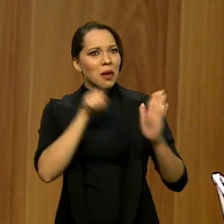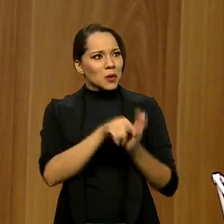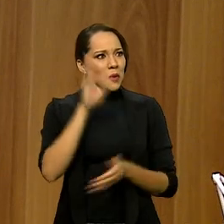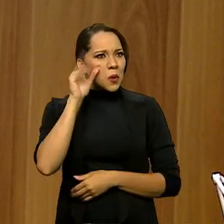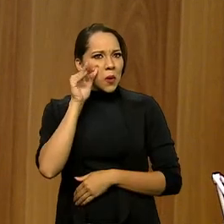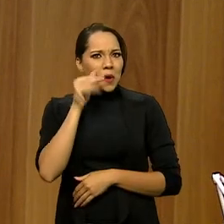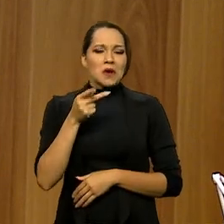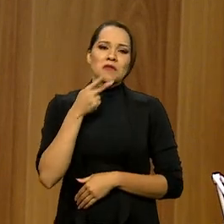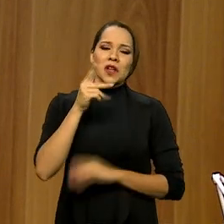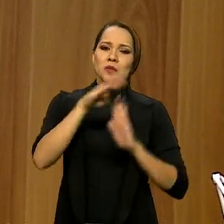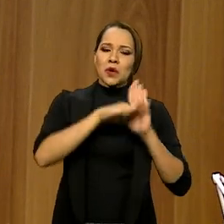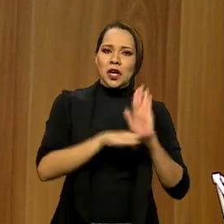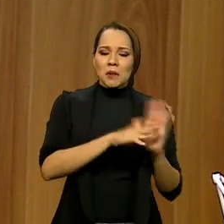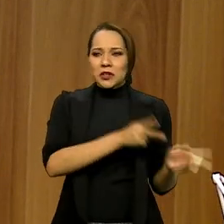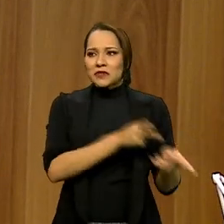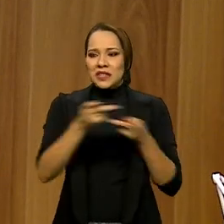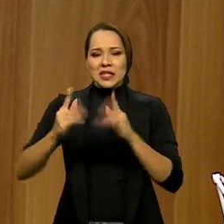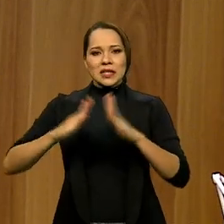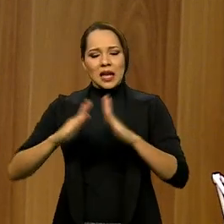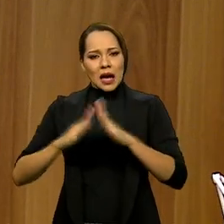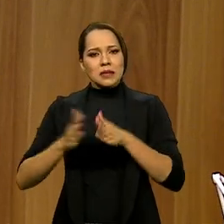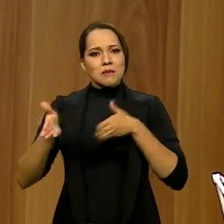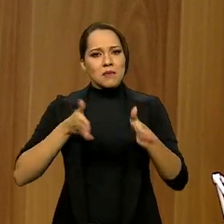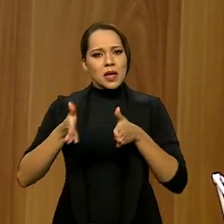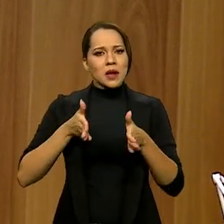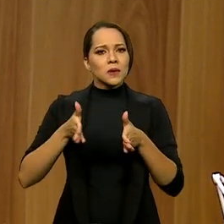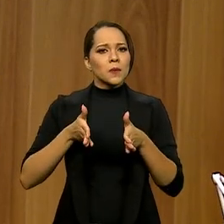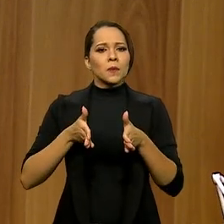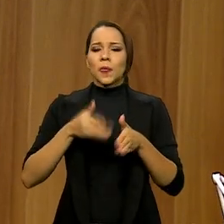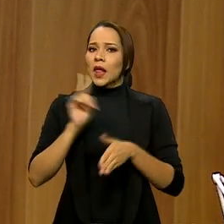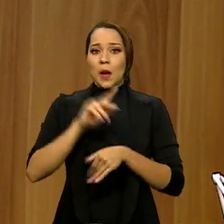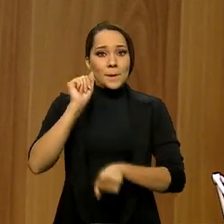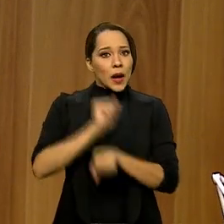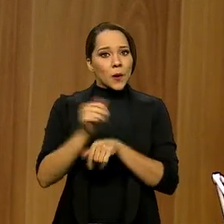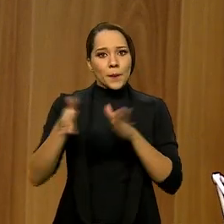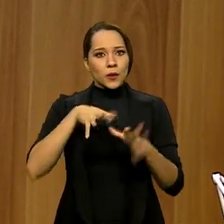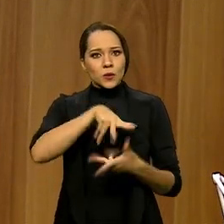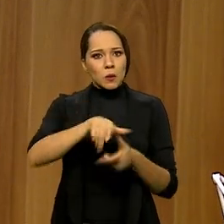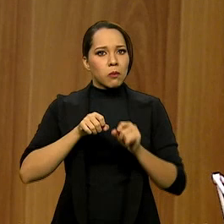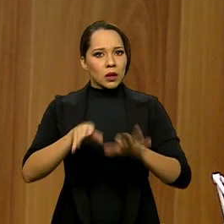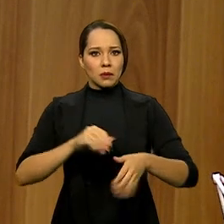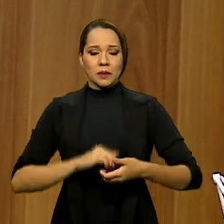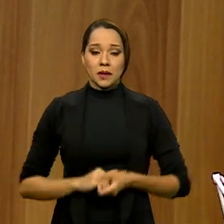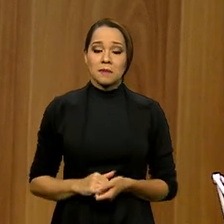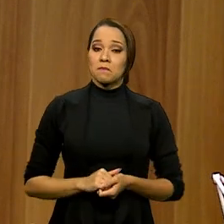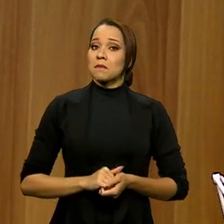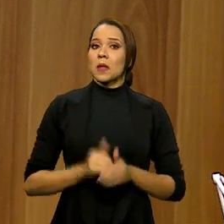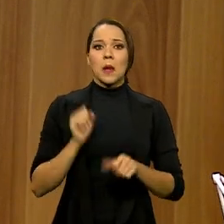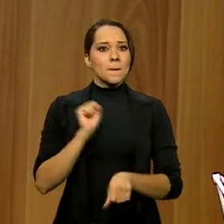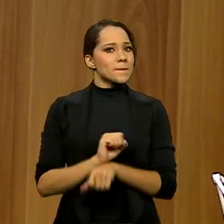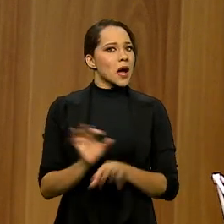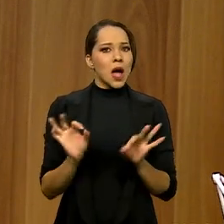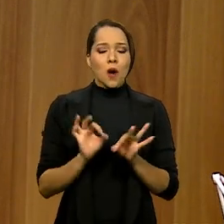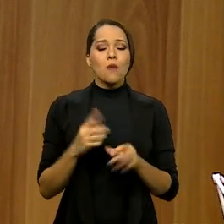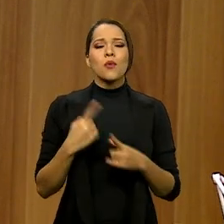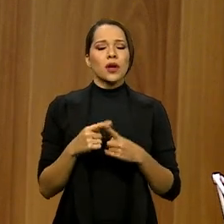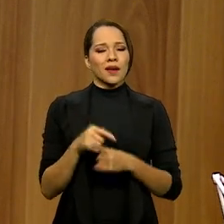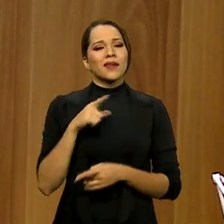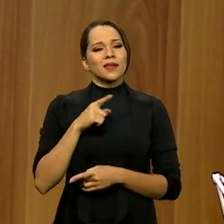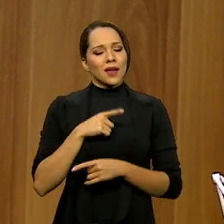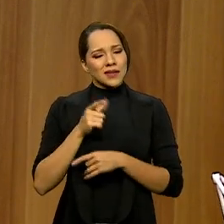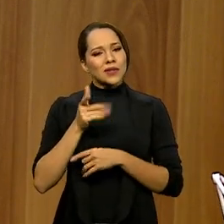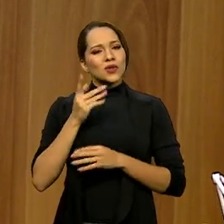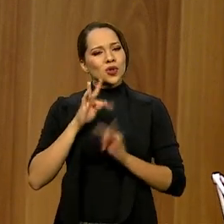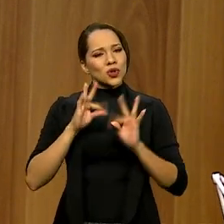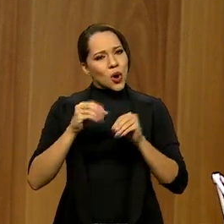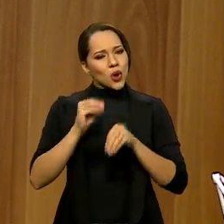curioso a gente falar de um programa de visita domiciliar que não parou no período de pandemia, né? Não parou porque nós tivemos o cuidado,